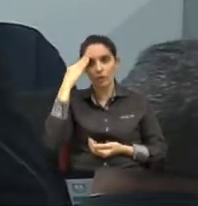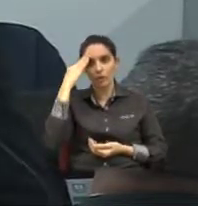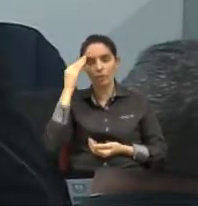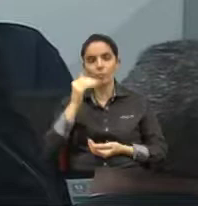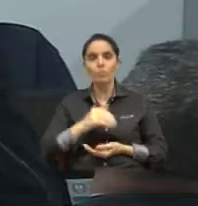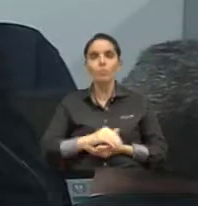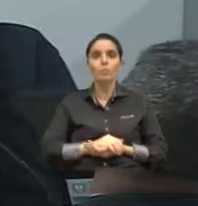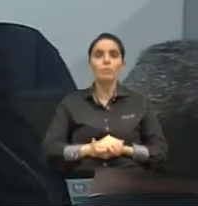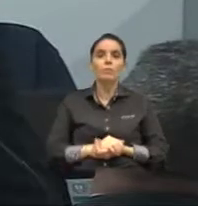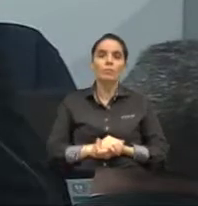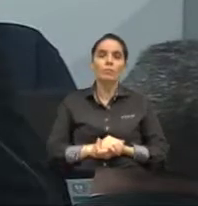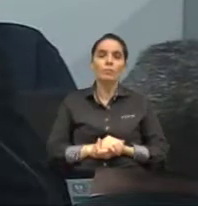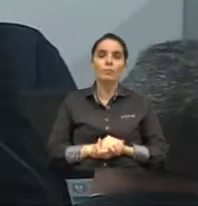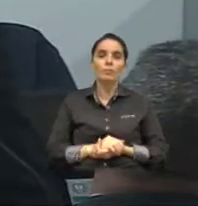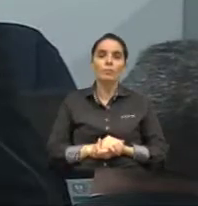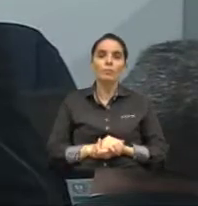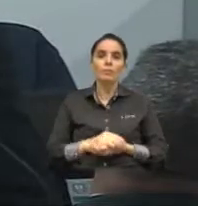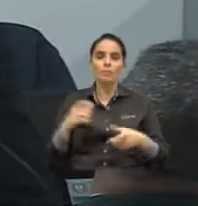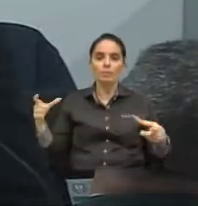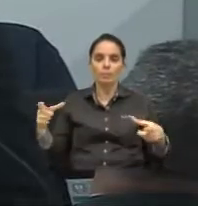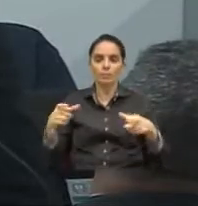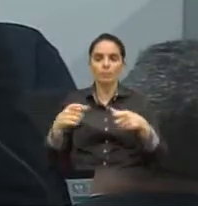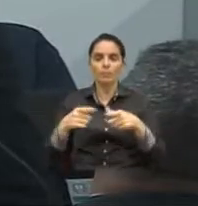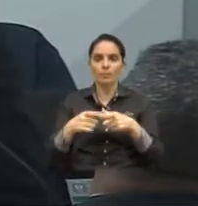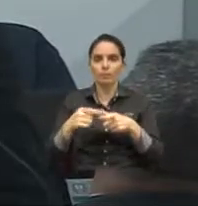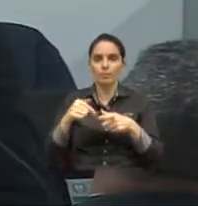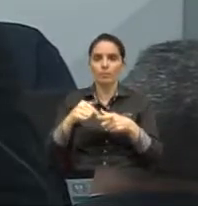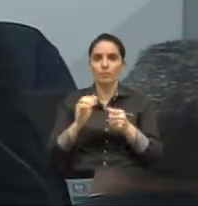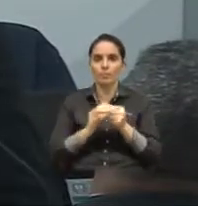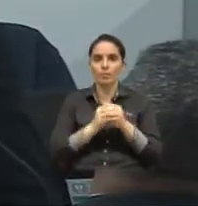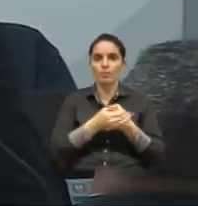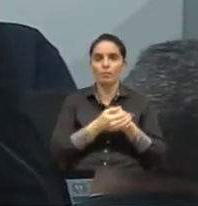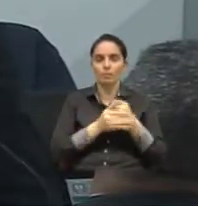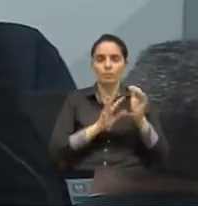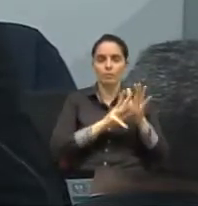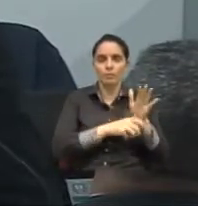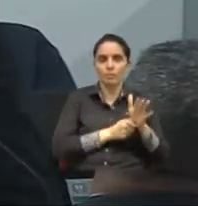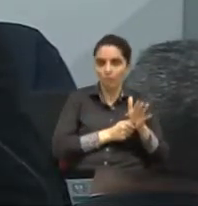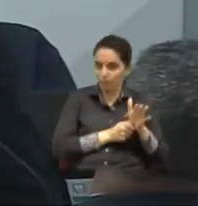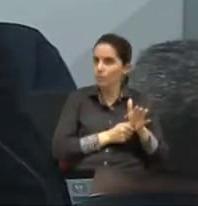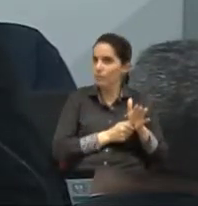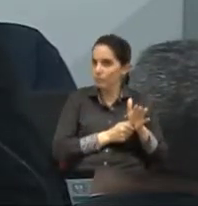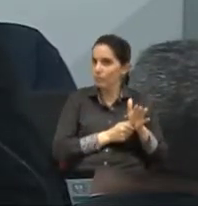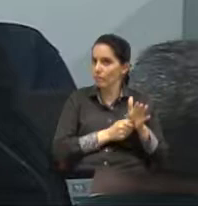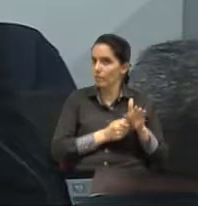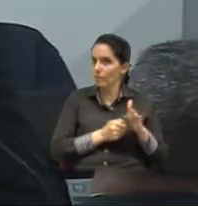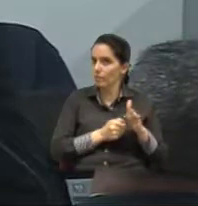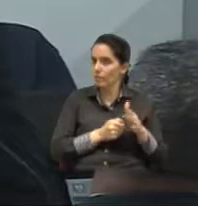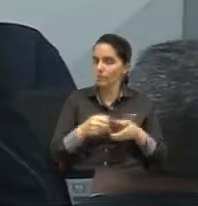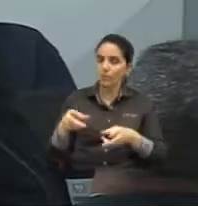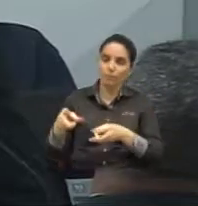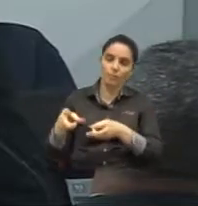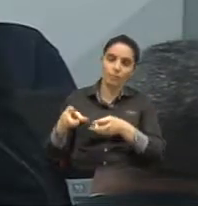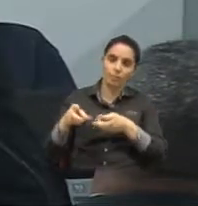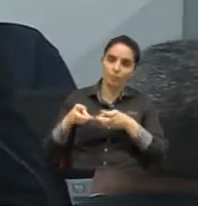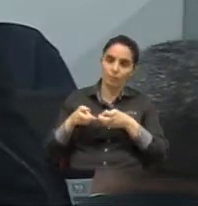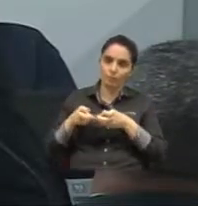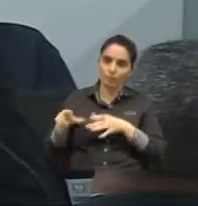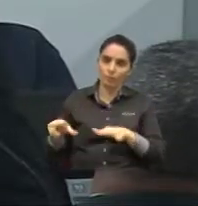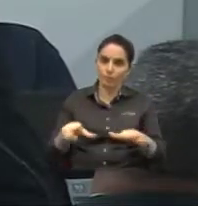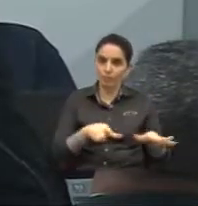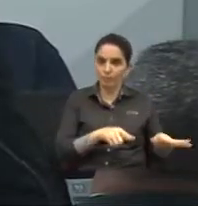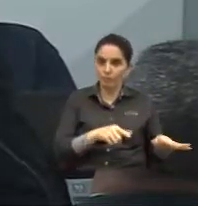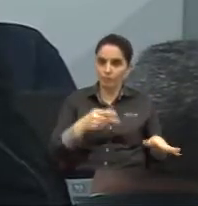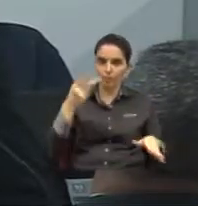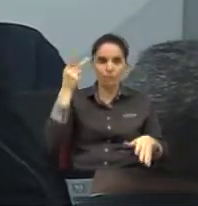Uma minoria que ainda defende bandido. Que ainda quando nós vemos o que aconteceu as 2 semanas atrás em